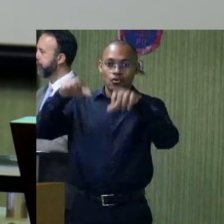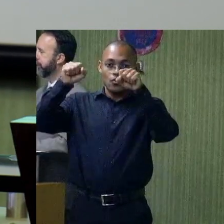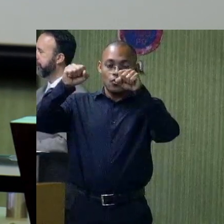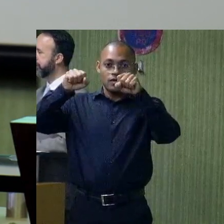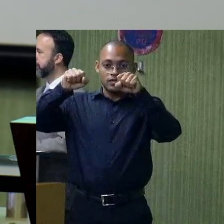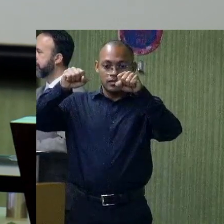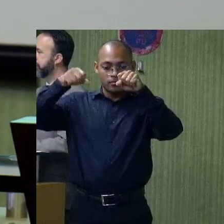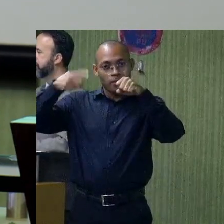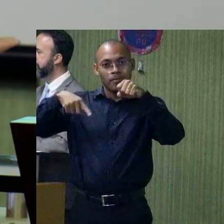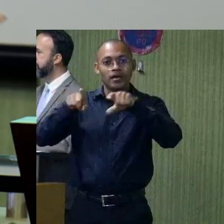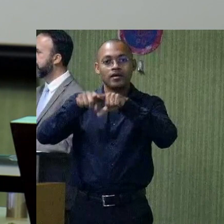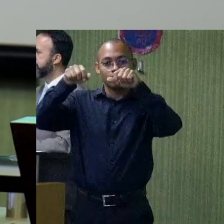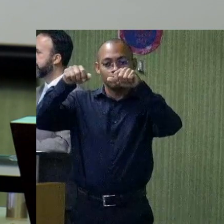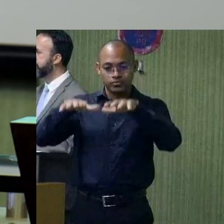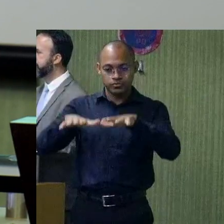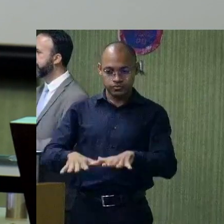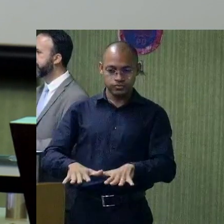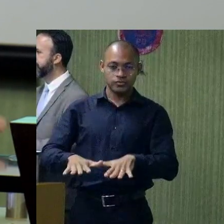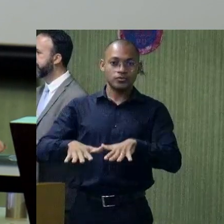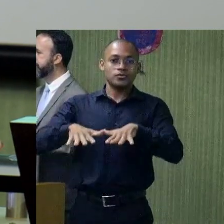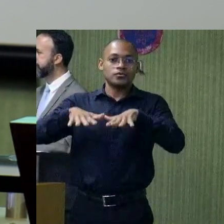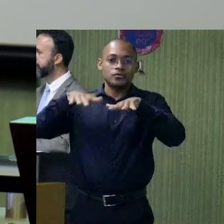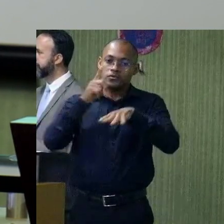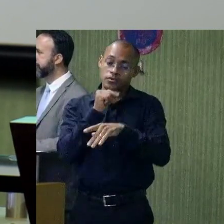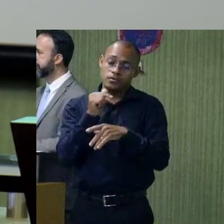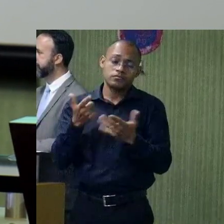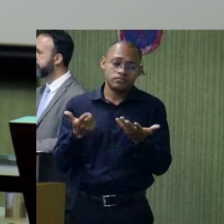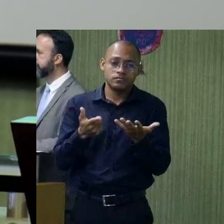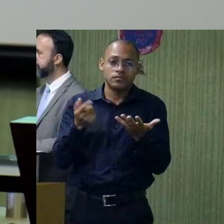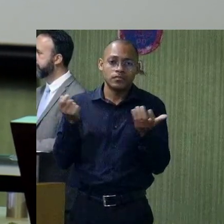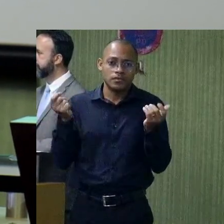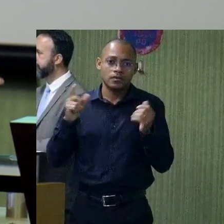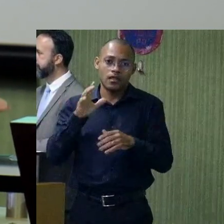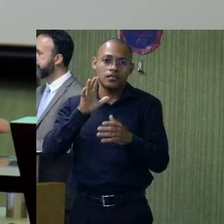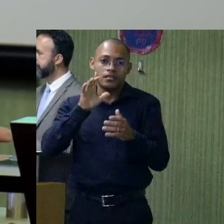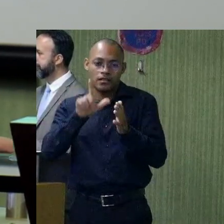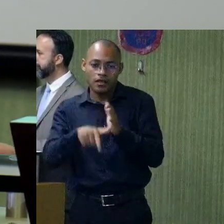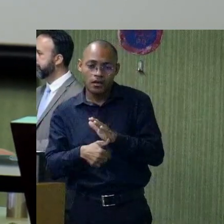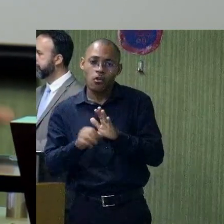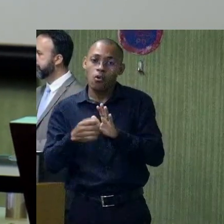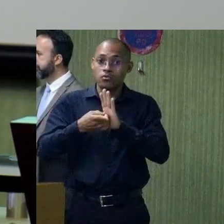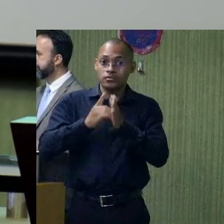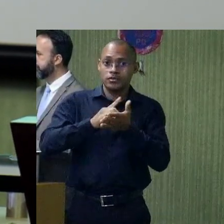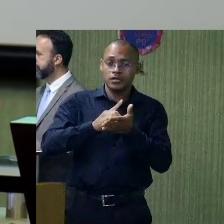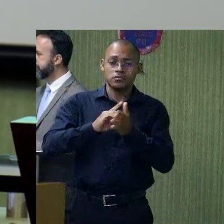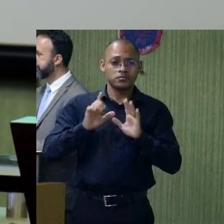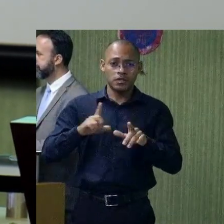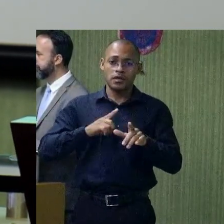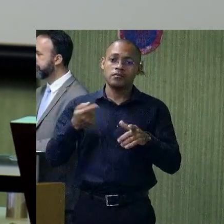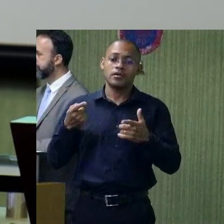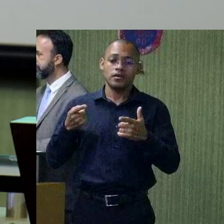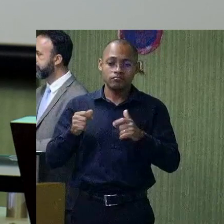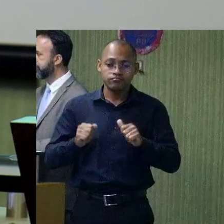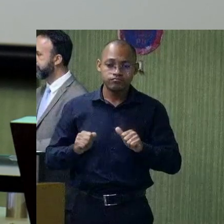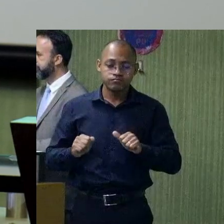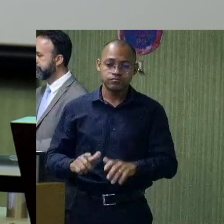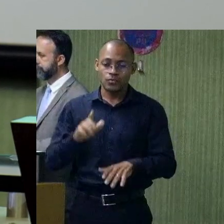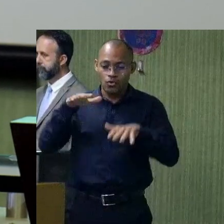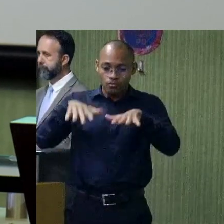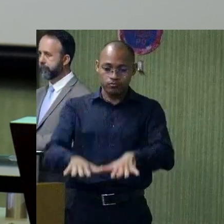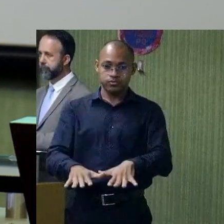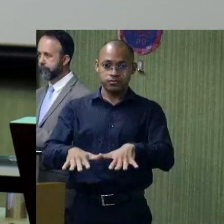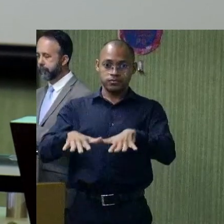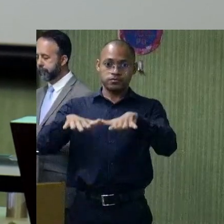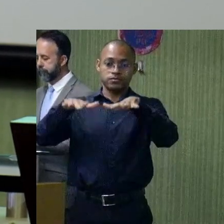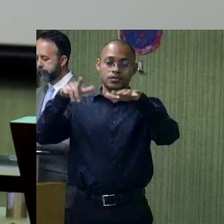Sempre existe mais cedo ou mais tarde mas tem né que afeta o rio negro e agora o Rio Amazonas também e